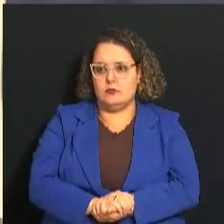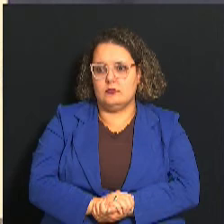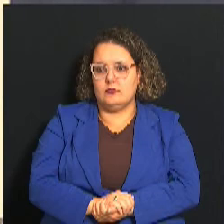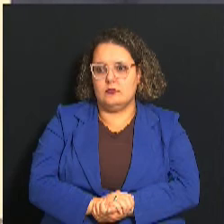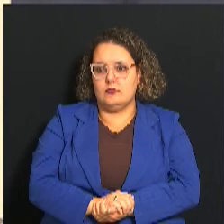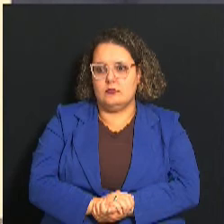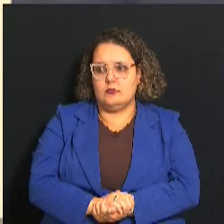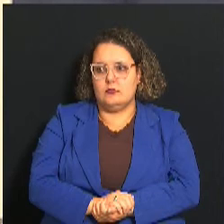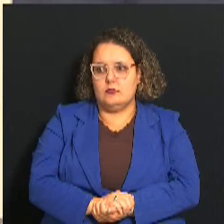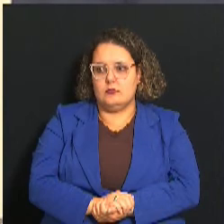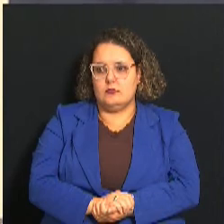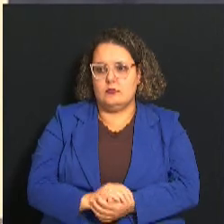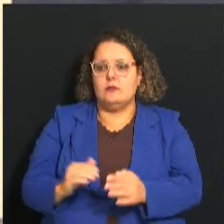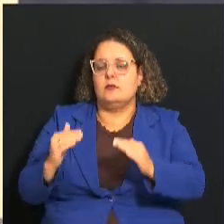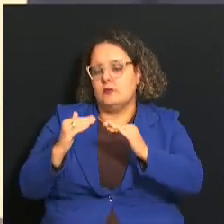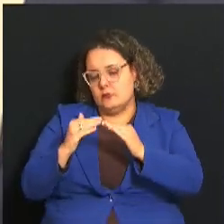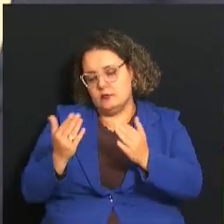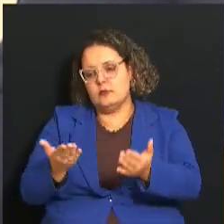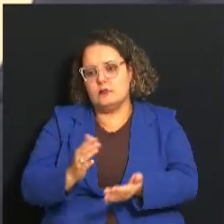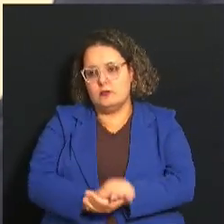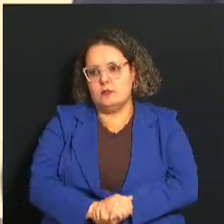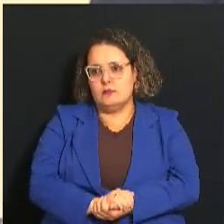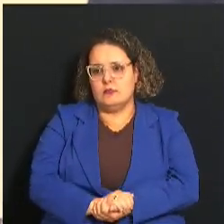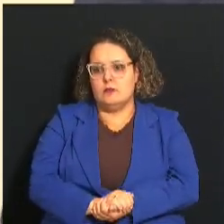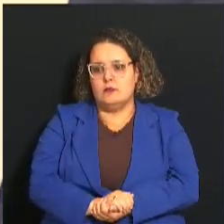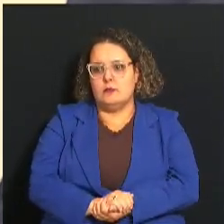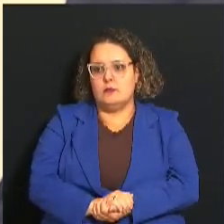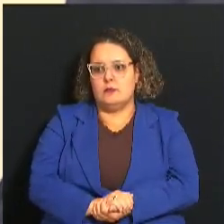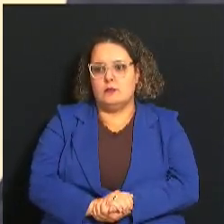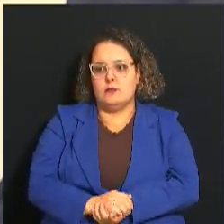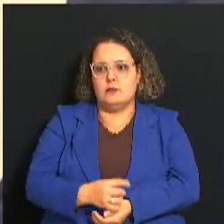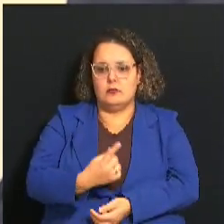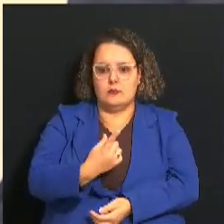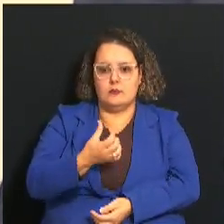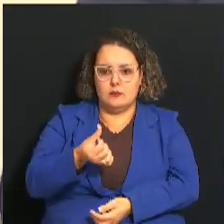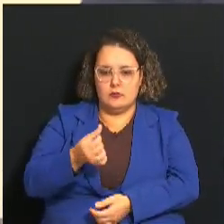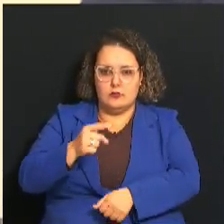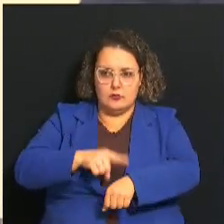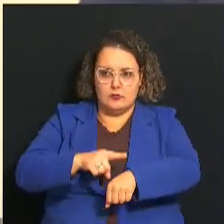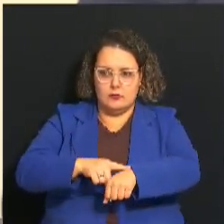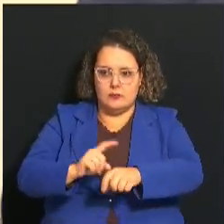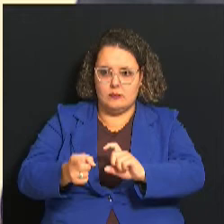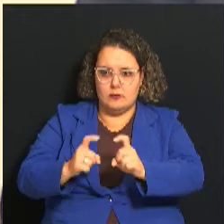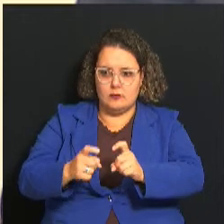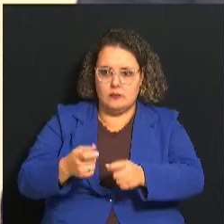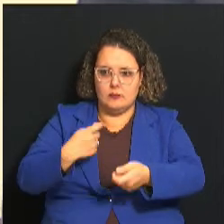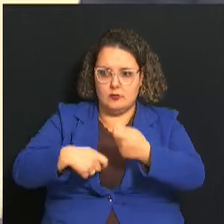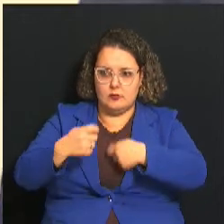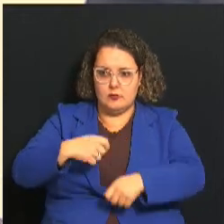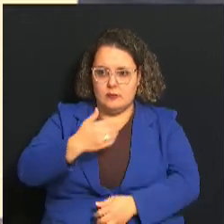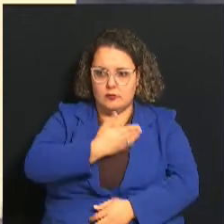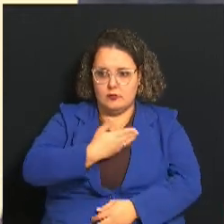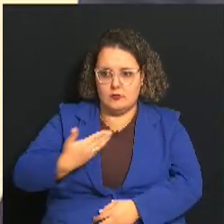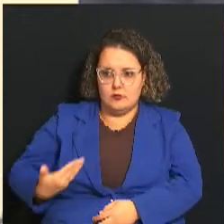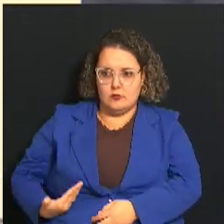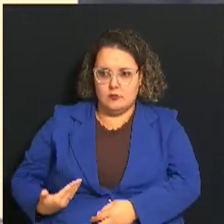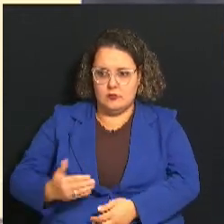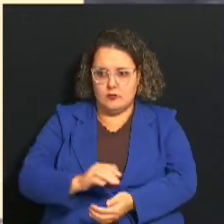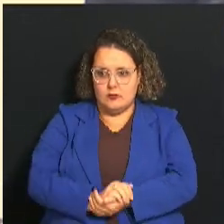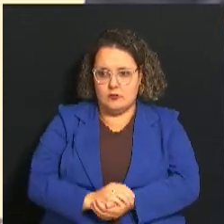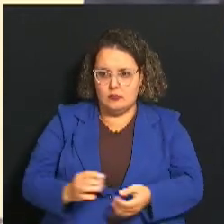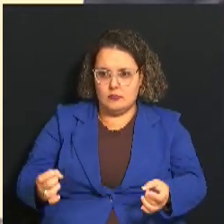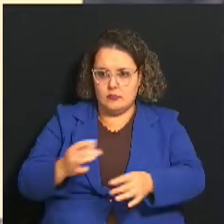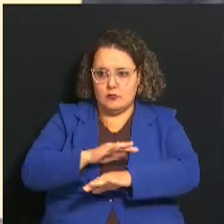se vocês toparem, a gente finalizaria, porque agora às 16 horas tem uma reunião da Comissão de Administração Pública. Vou ter que encerrar aqui.